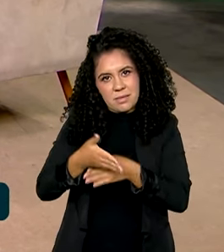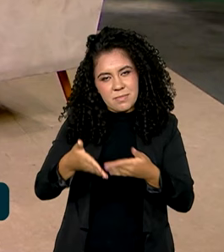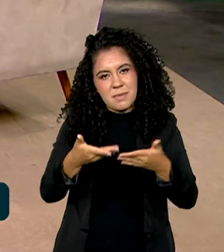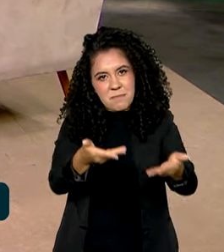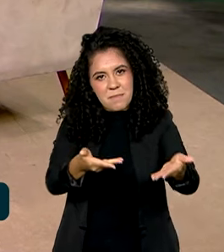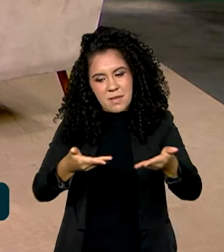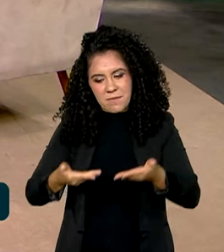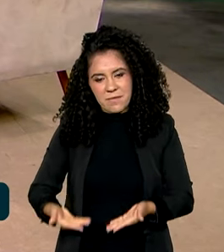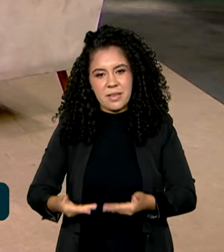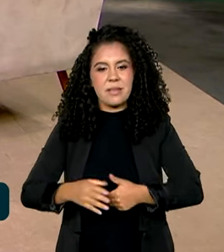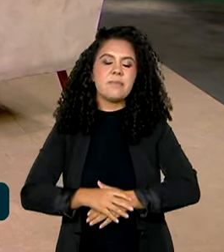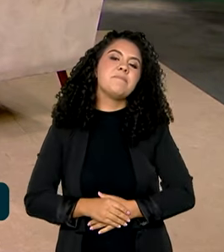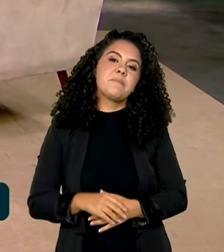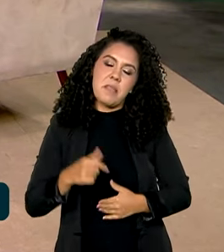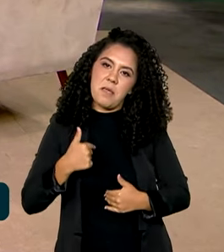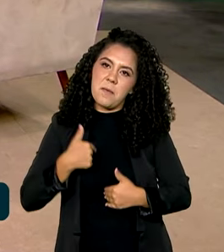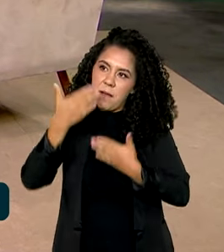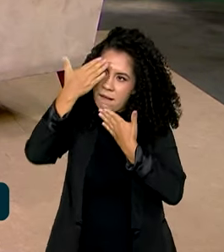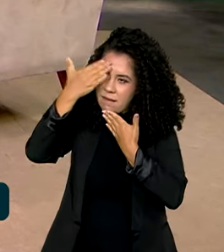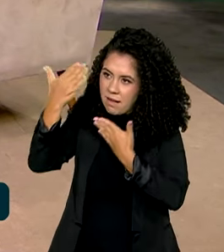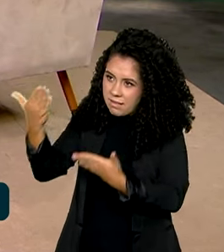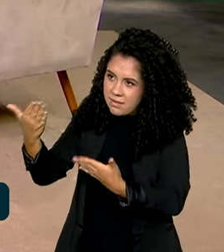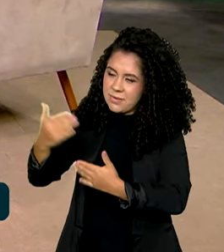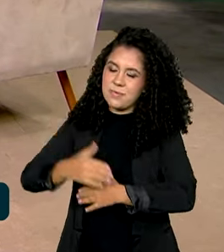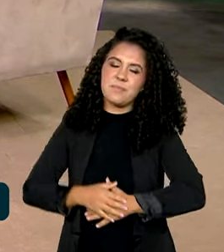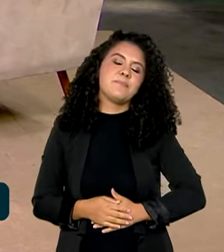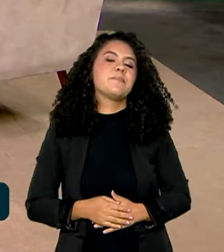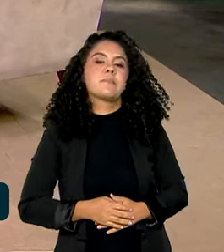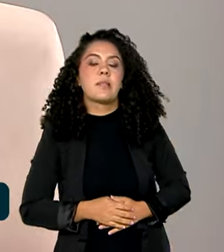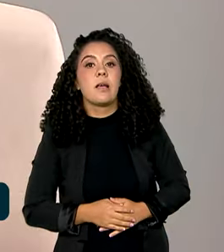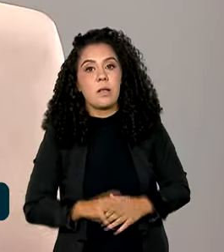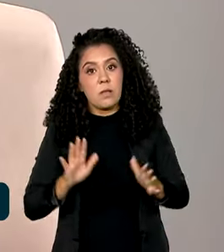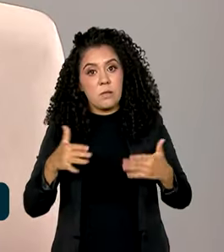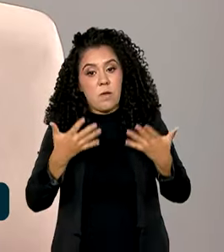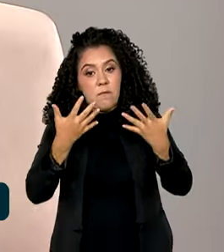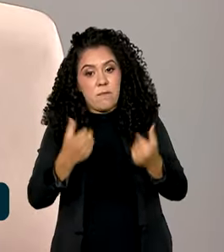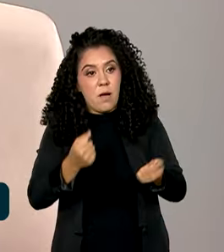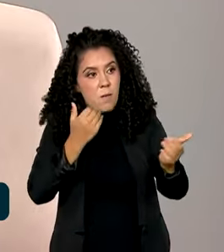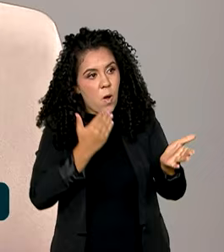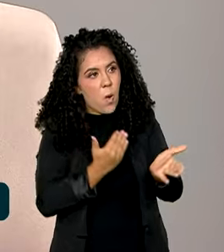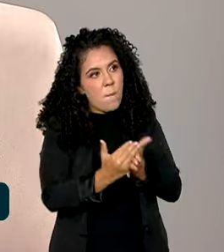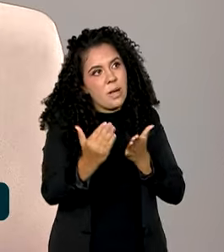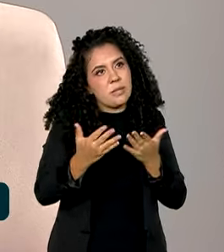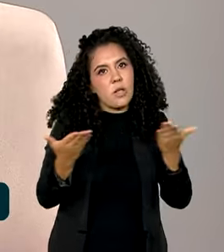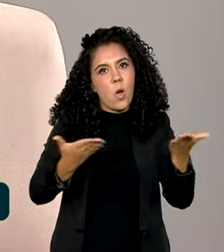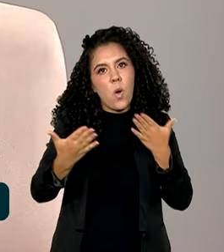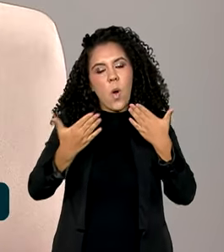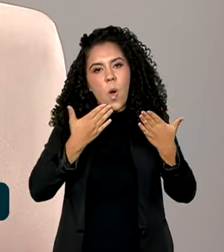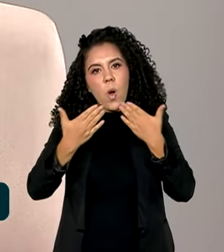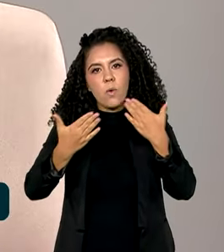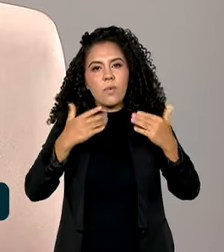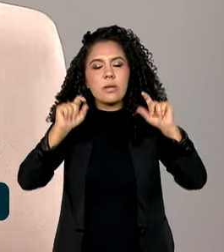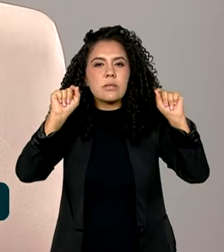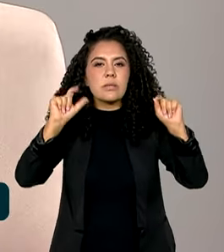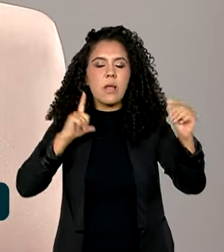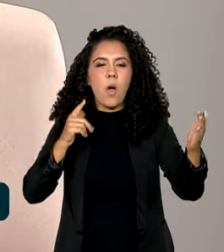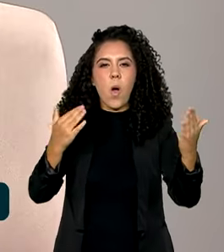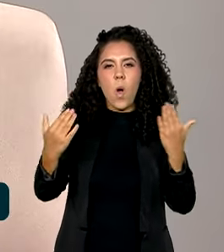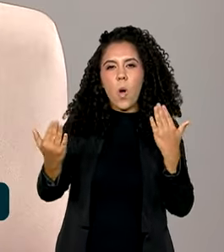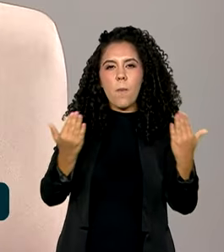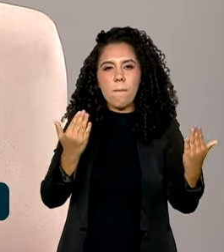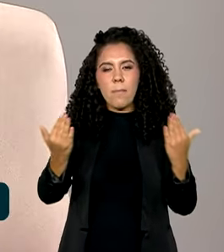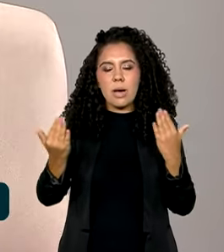eu que agradeço o convite para poder falar com vocês sobre o desenrolo. E a gente pode começar essa nossa conversa com um balanço, se possível,